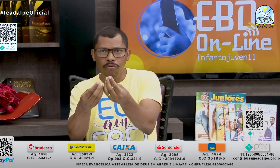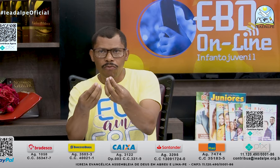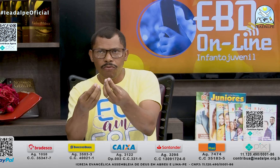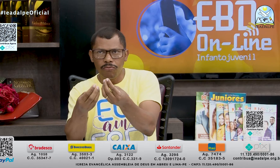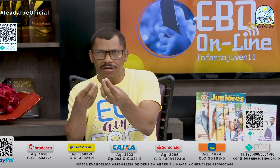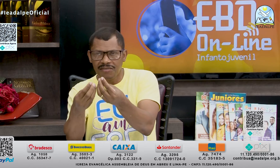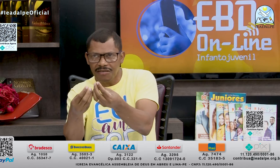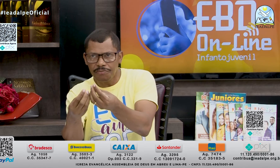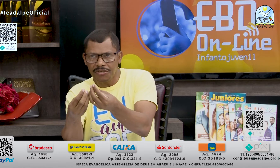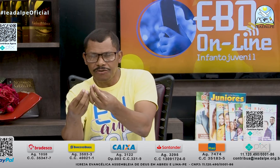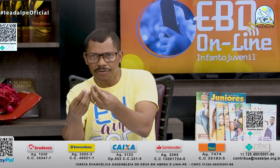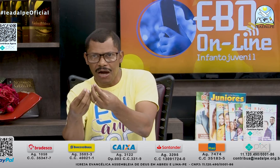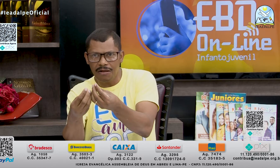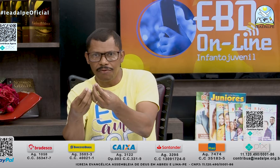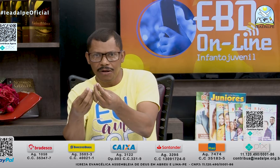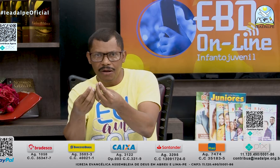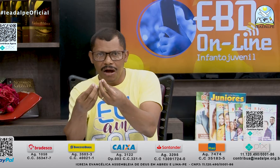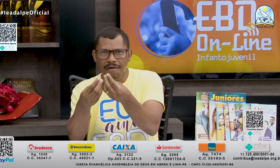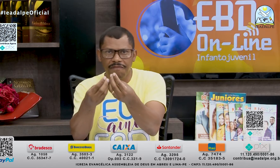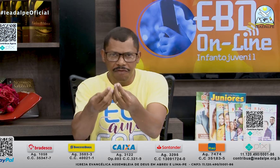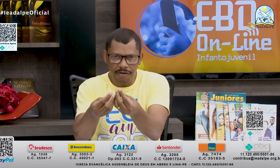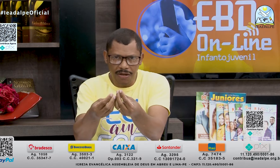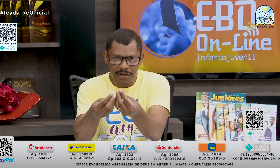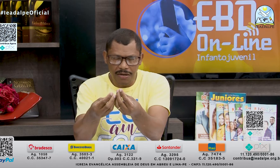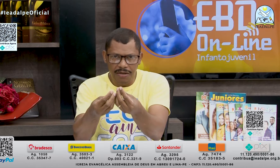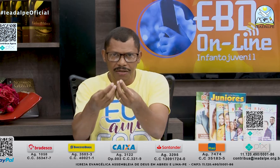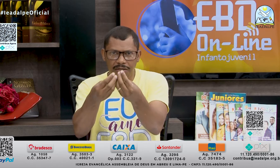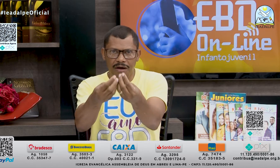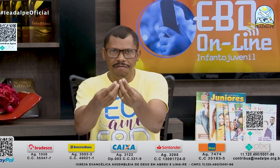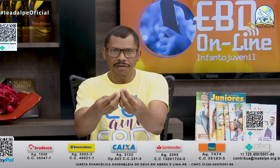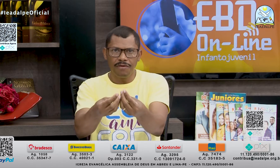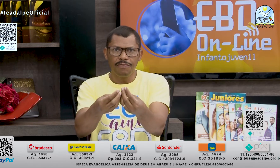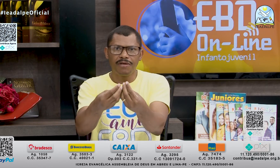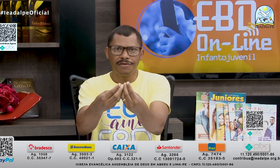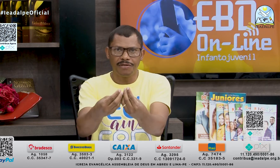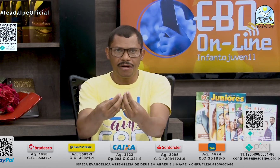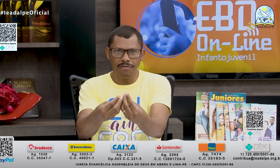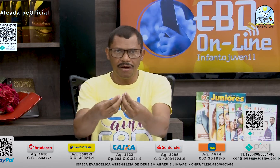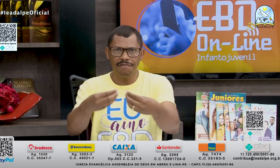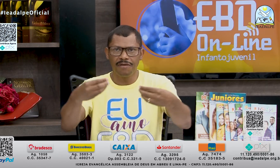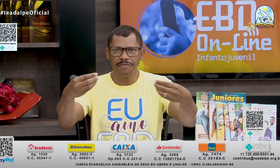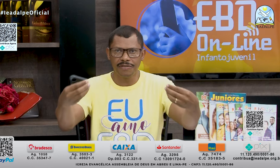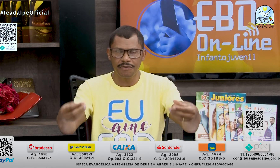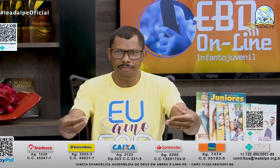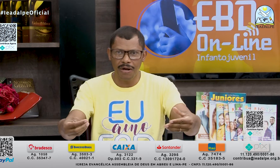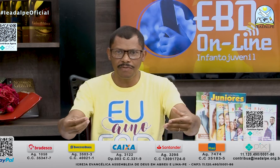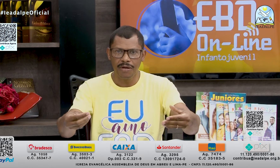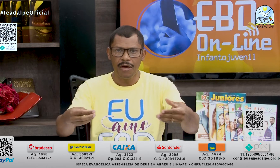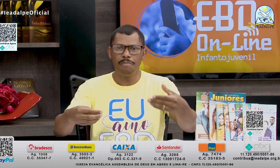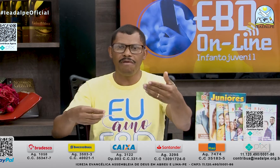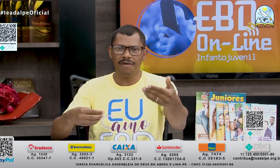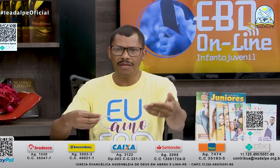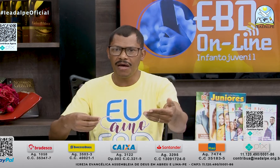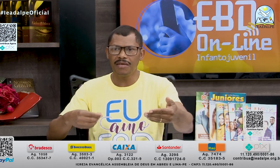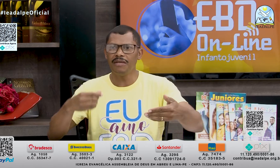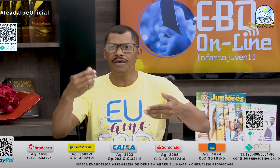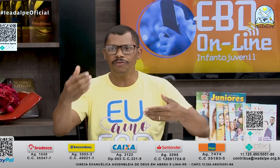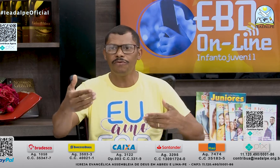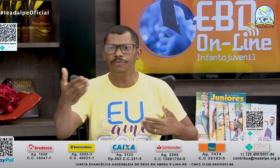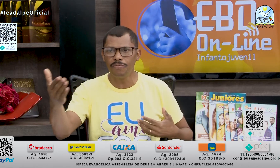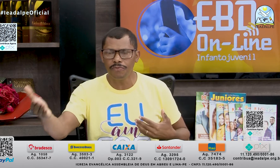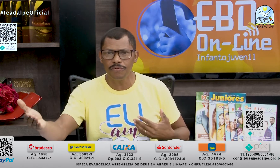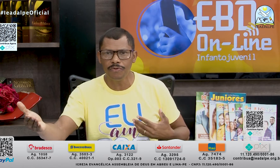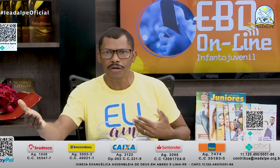a como o desejo missionário aflora na vida do Cristão na vida do ser humano é bem